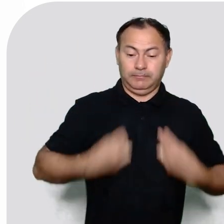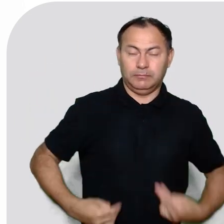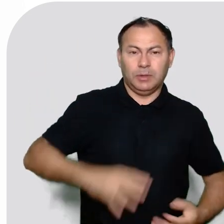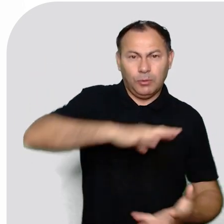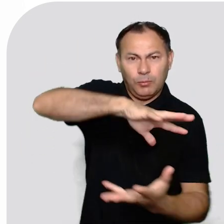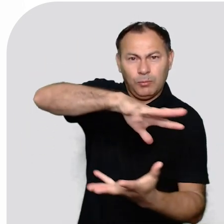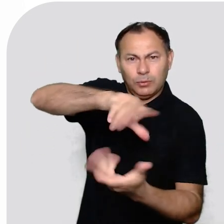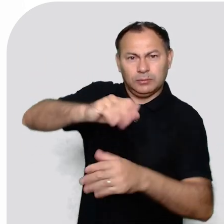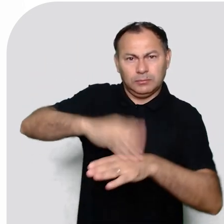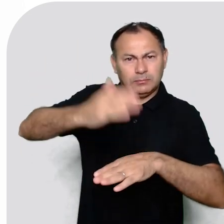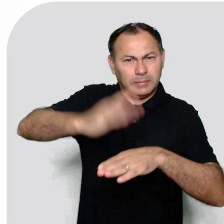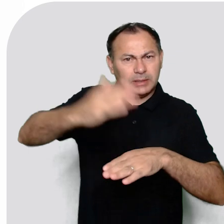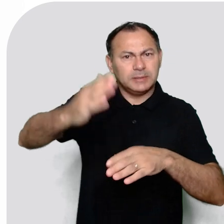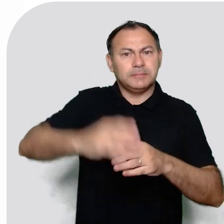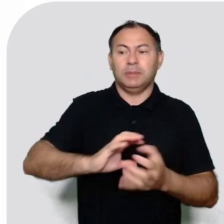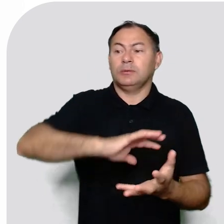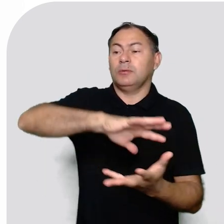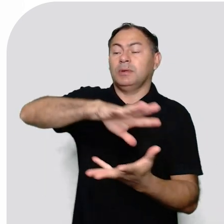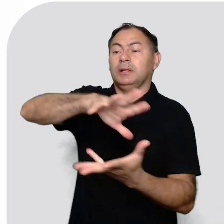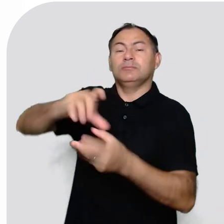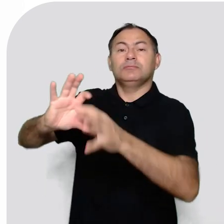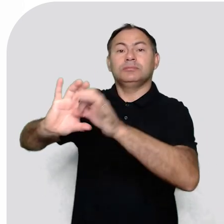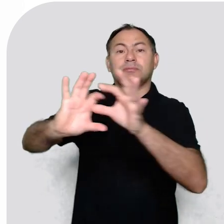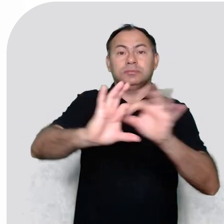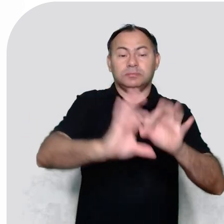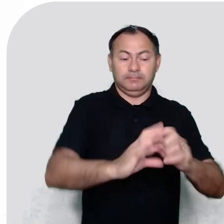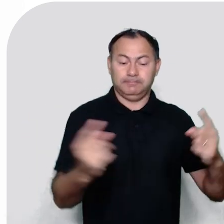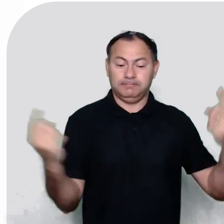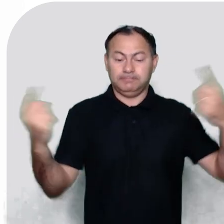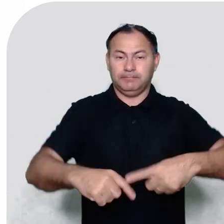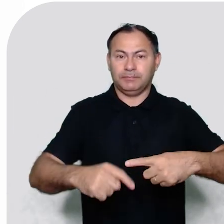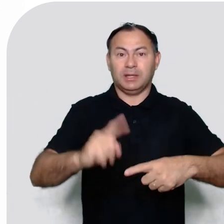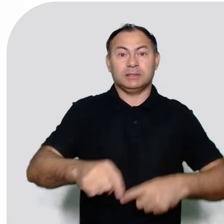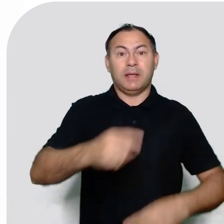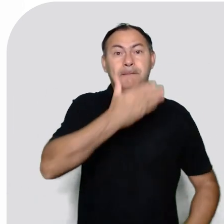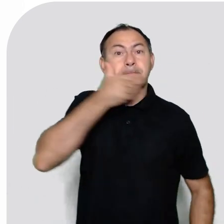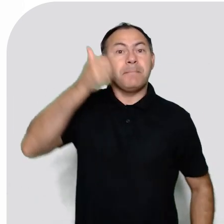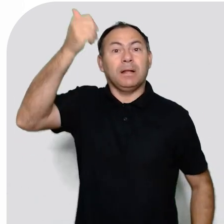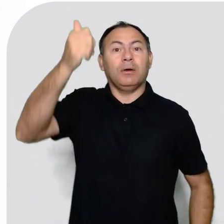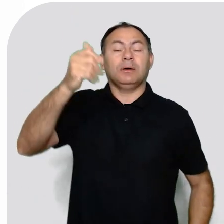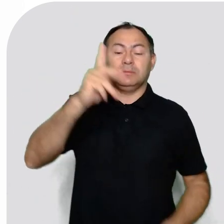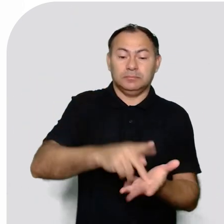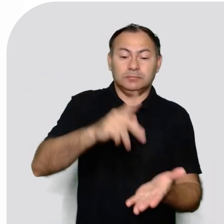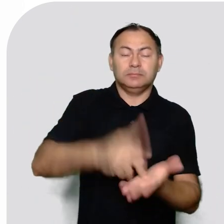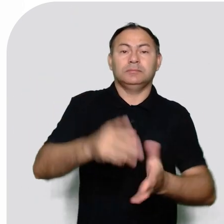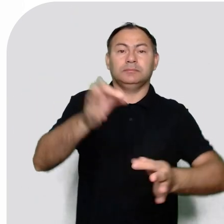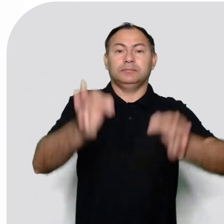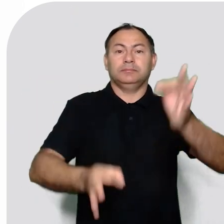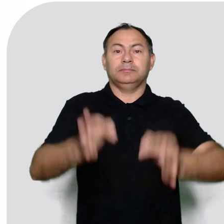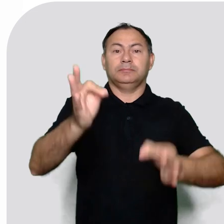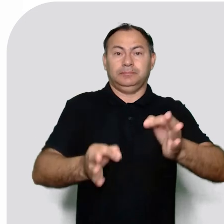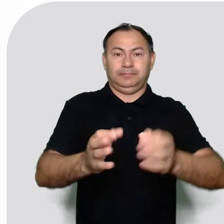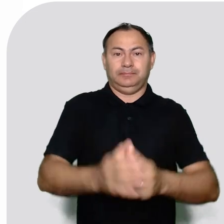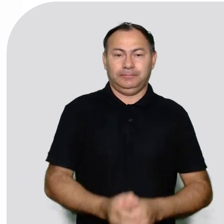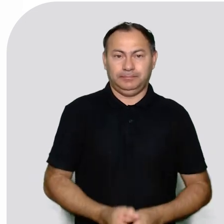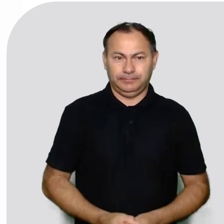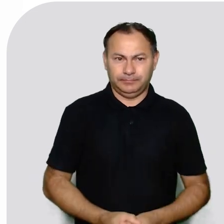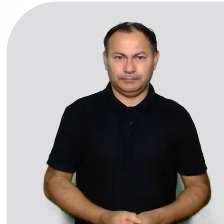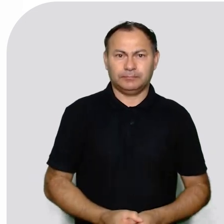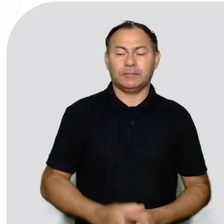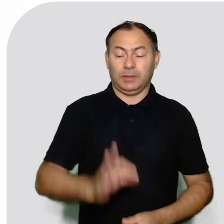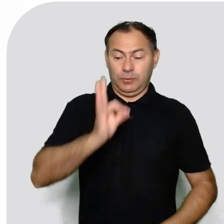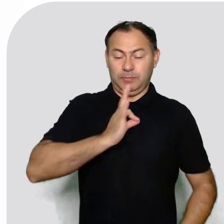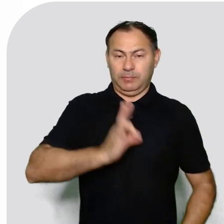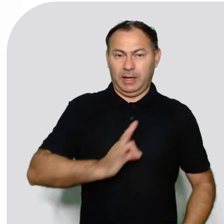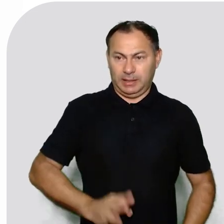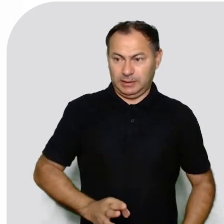que se torna cada vez mais globalizado, desafiado a ser melhor na verdade e na justiça. Os